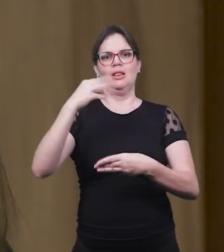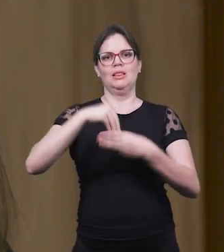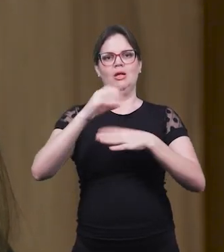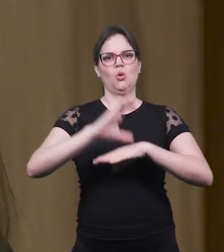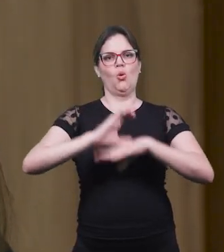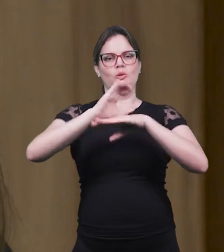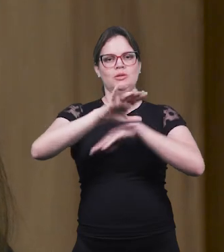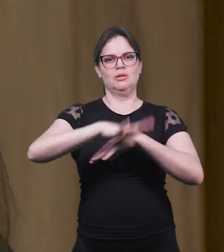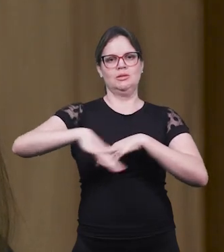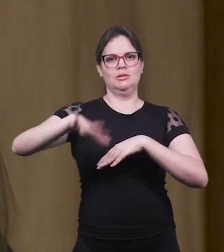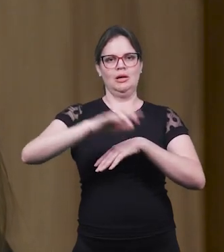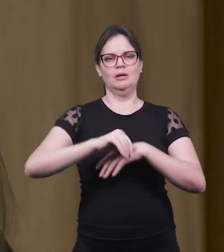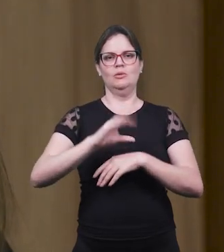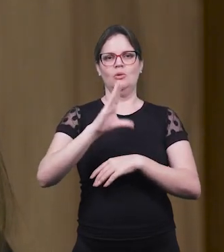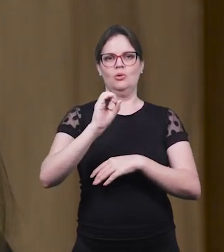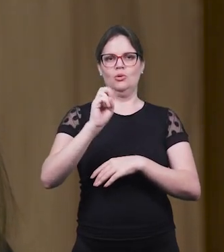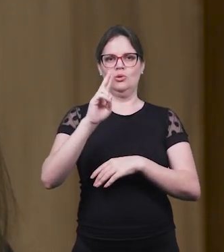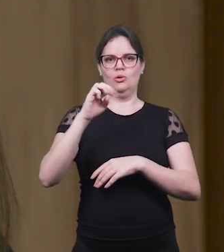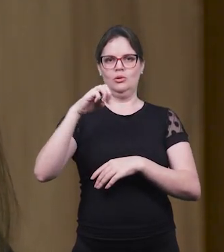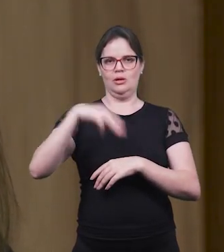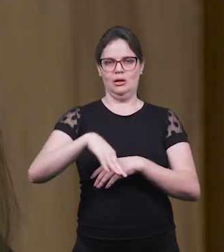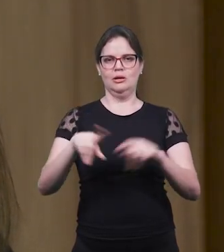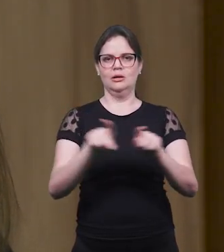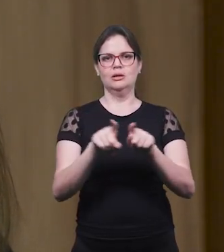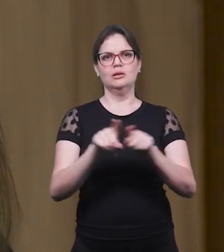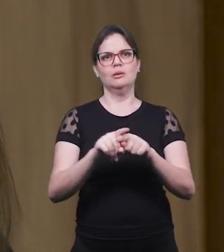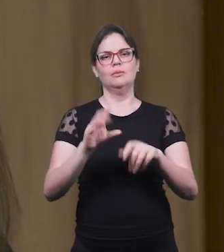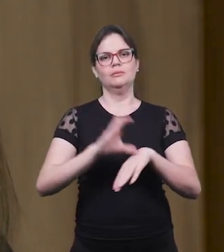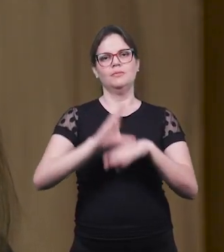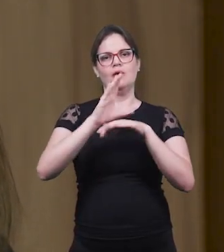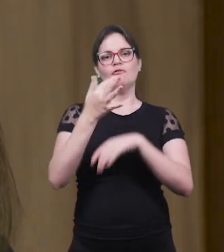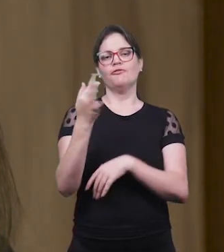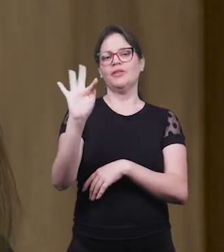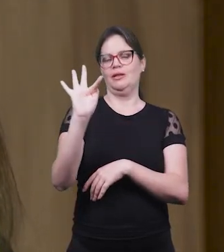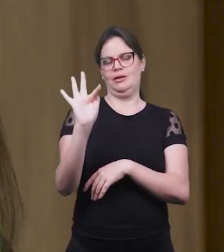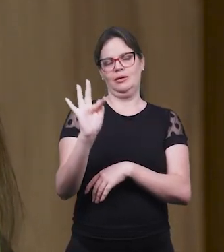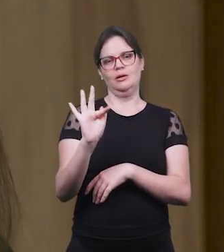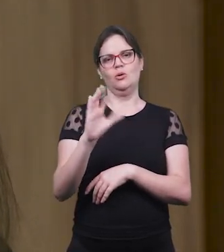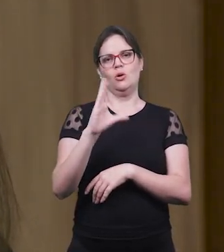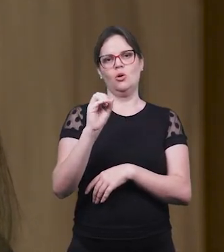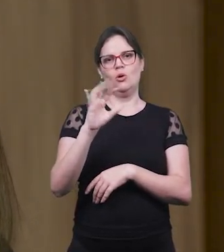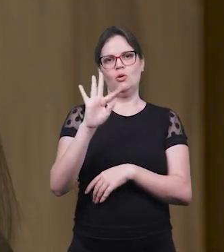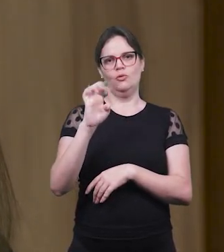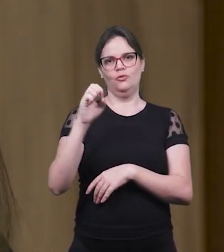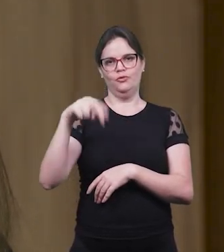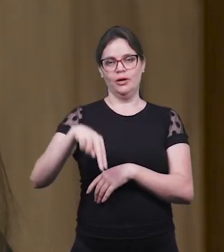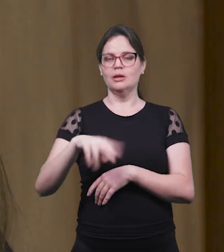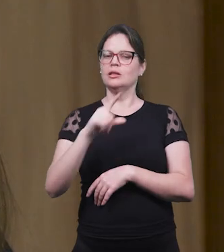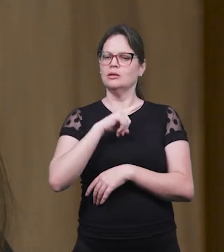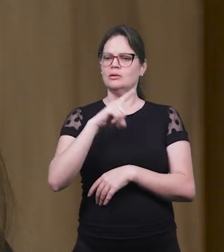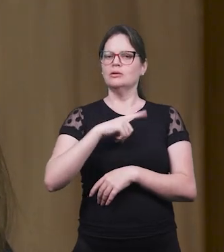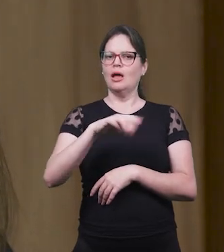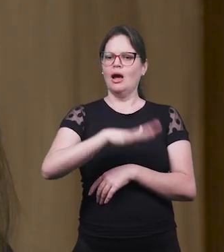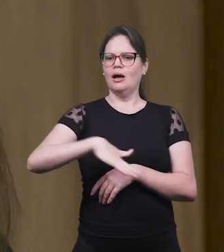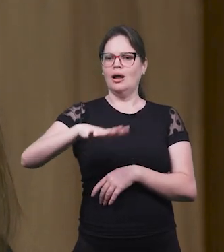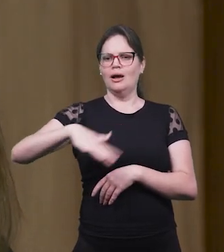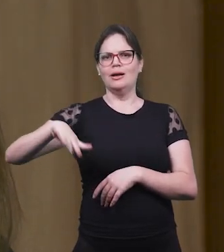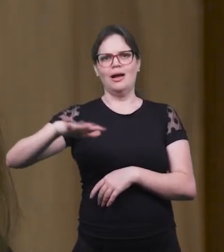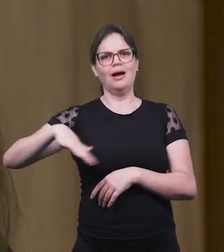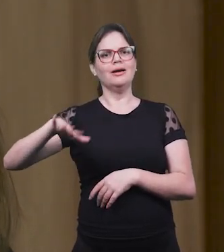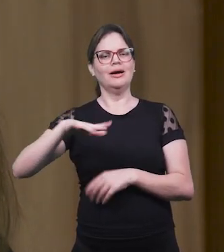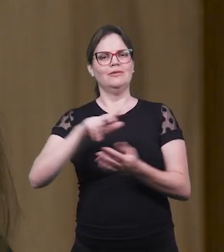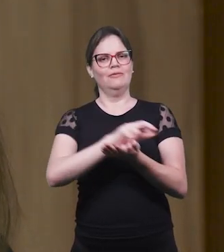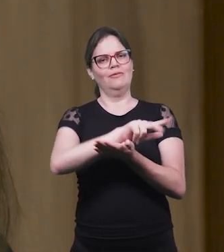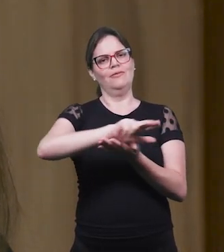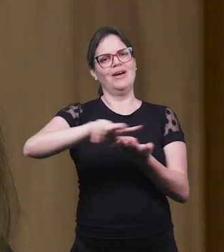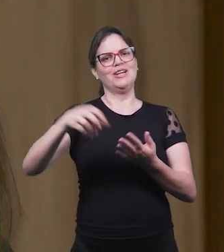Conselho Regional é o Corém e o Conselho Federal é o COFEM. Então, nós temos ganhado muito espaço nesta